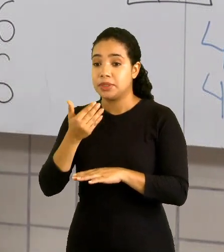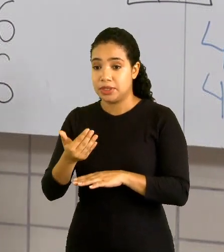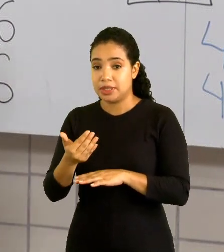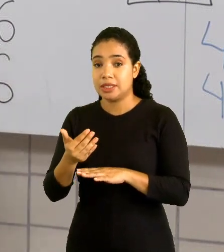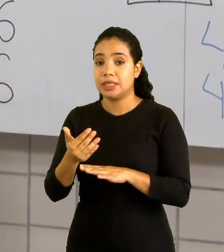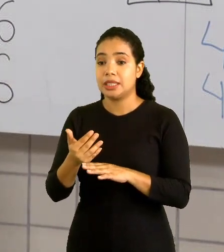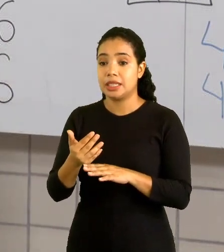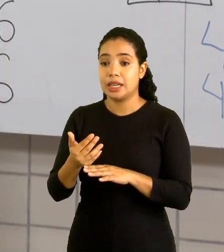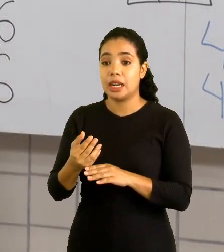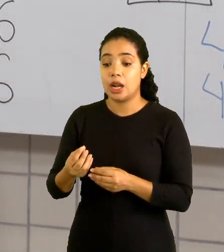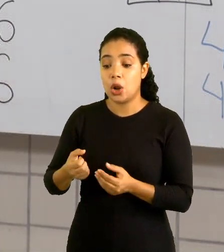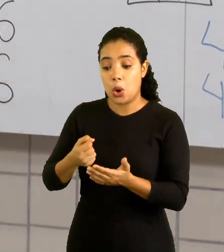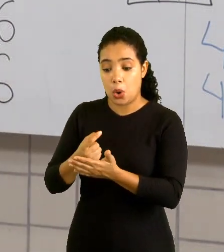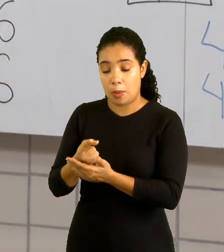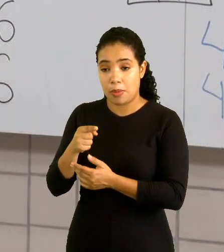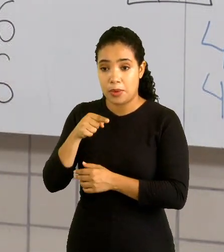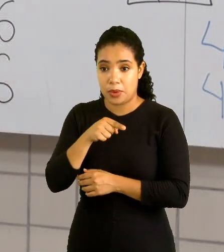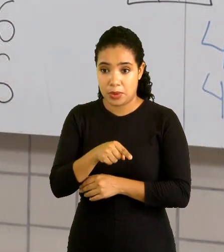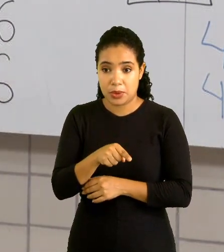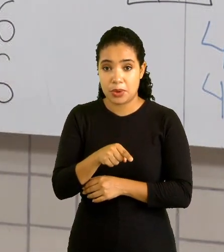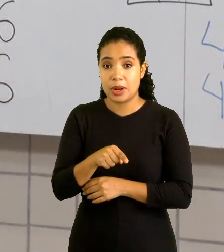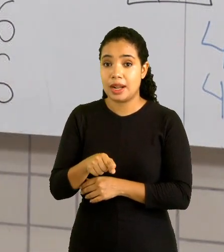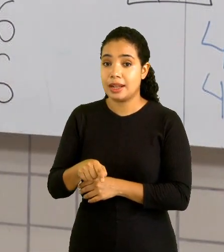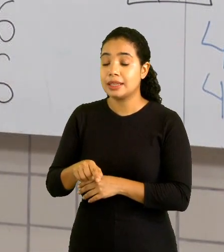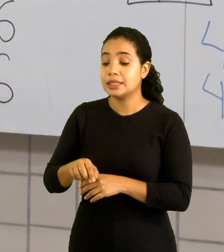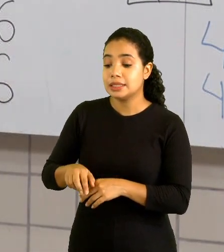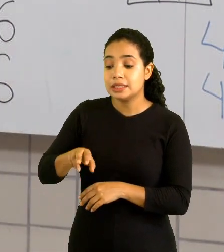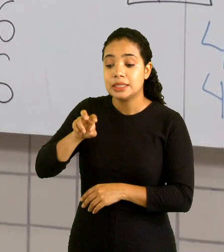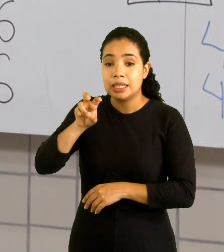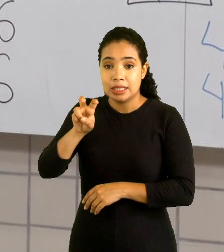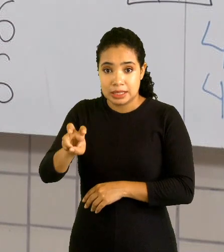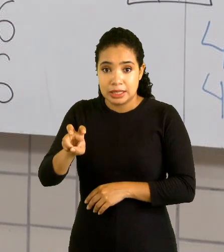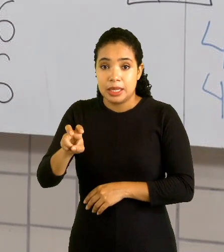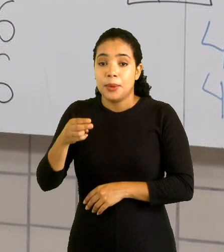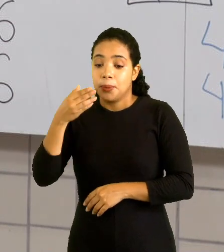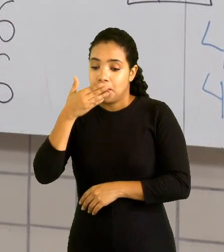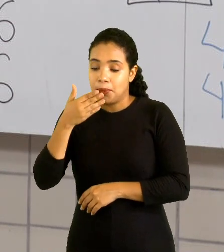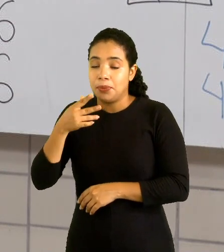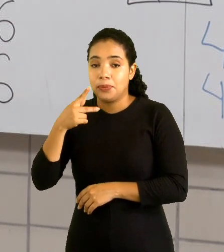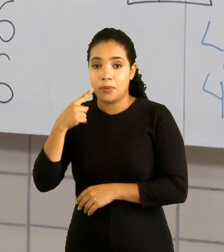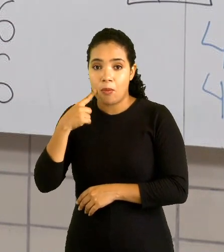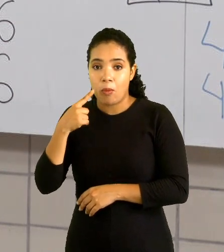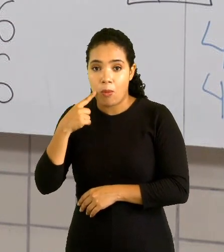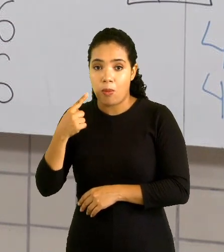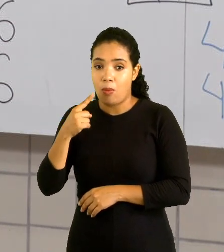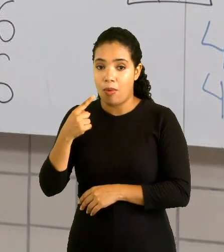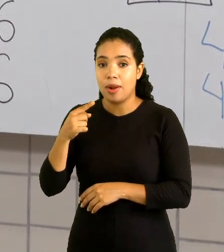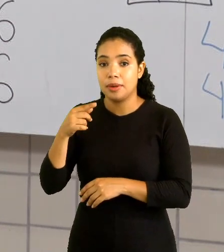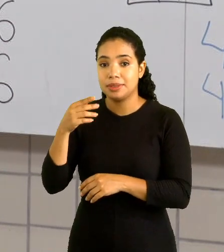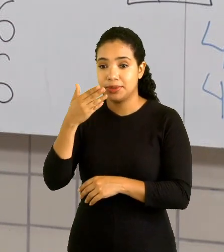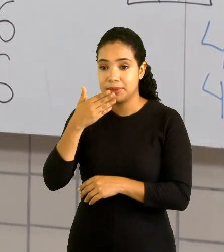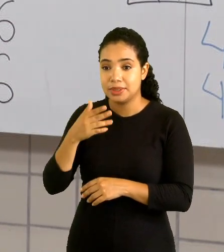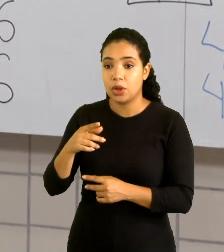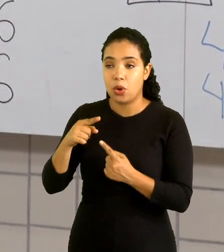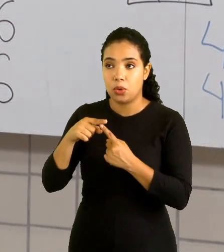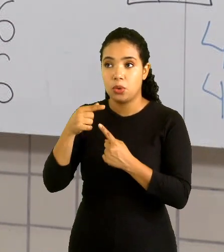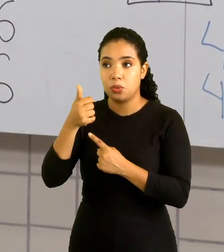lá, comprou para ela, também, para ele também, 5 pirulitos. Vamos lá, contar.